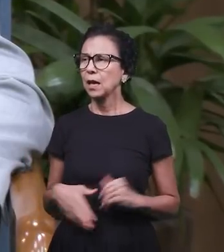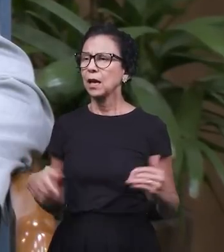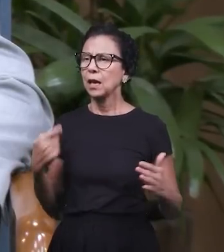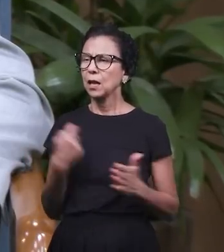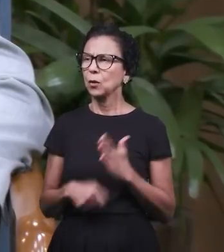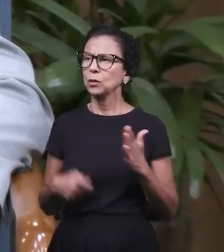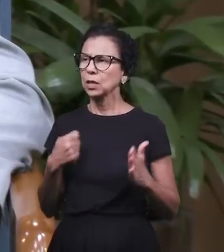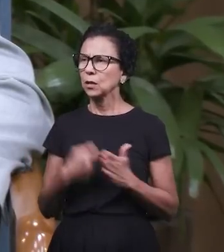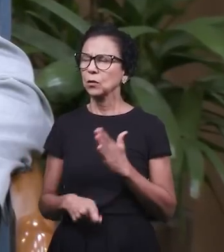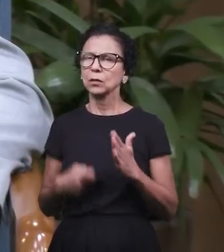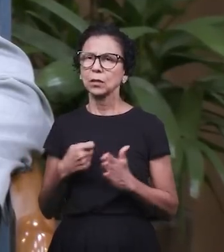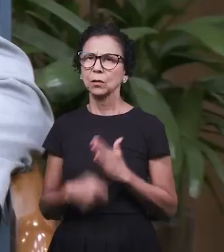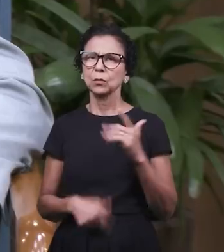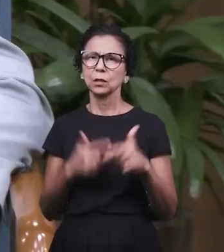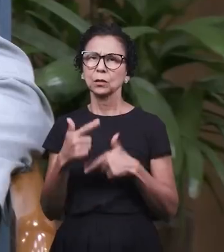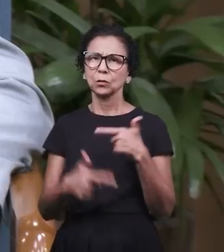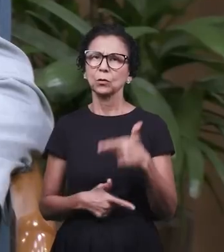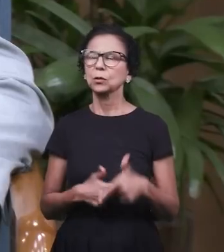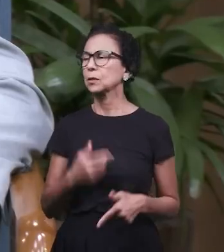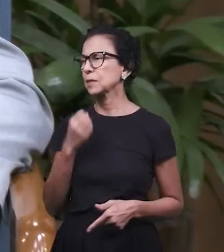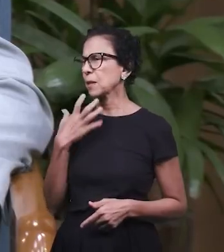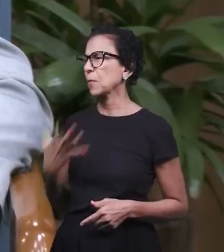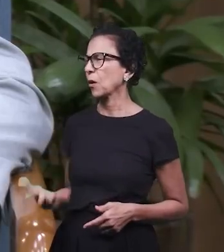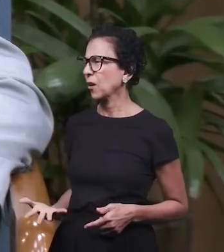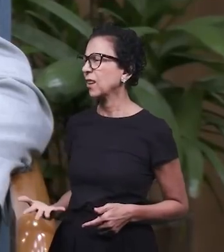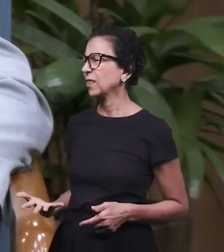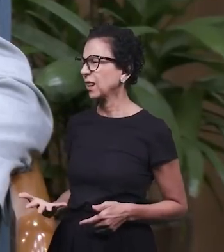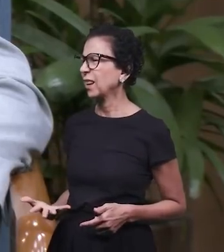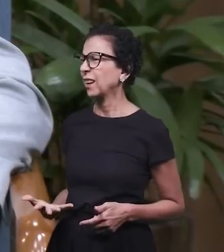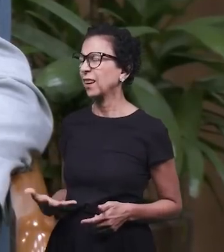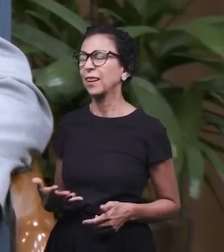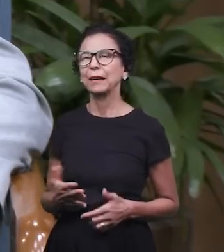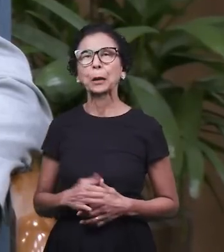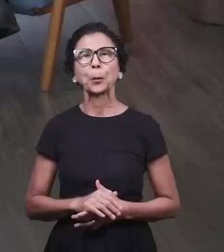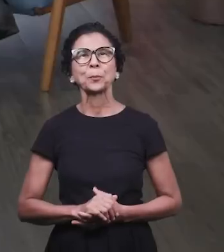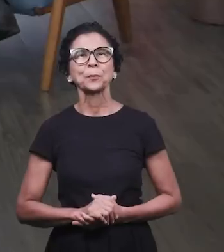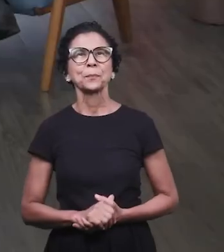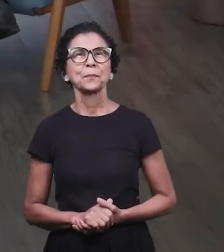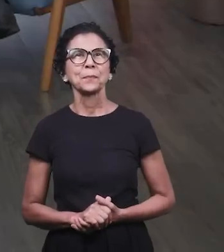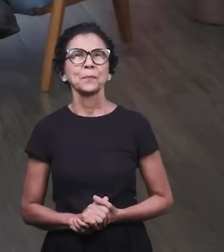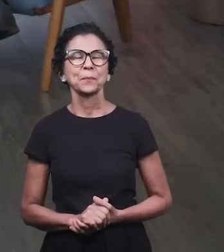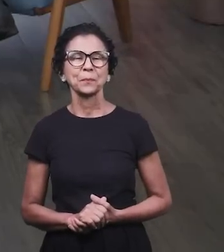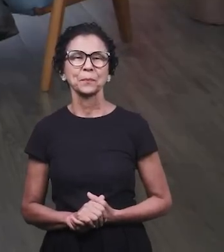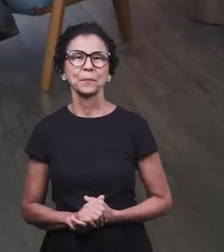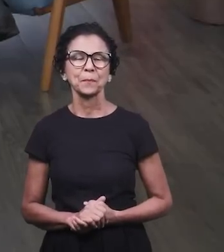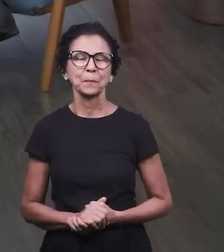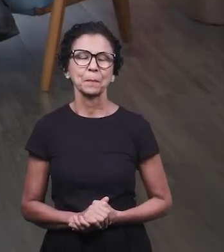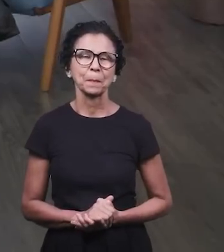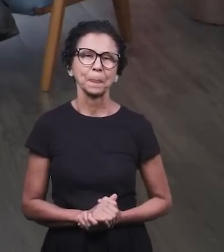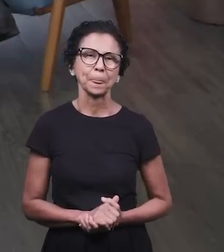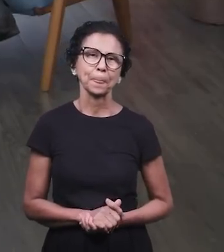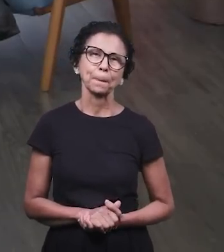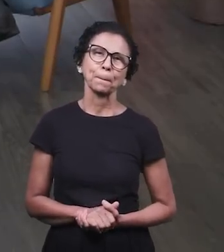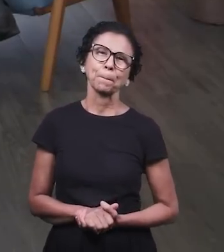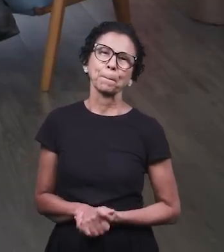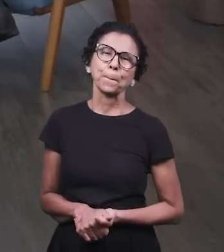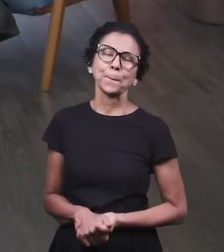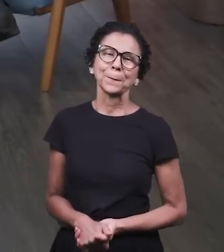disse, Josias. É bom, mas é combate. Não é fácil, Pois é. mas vale a pena. Mas vale a